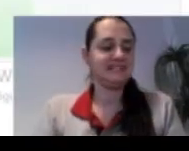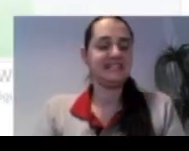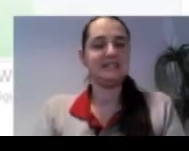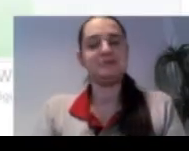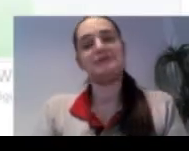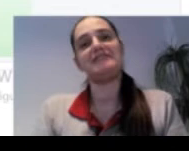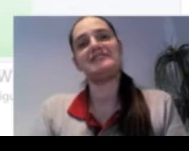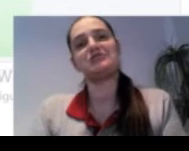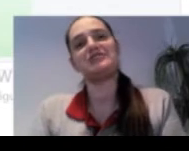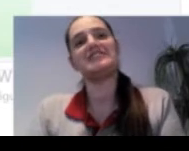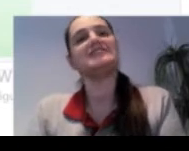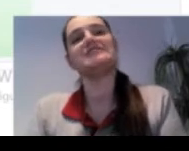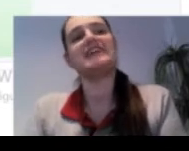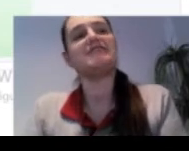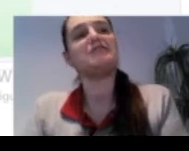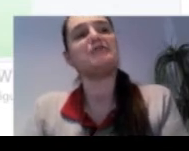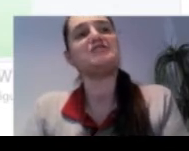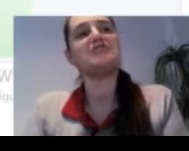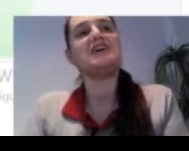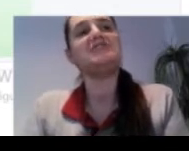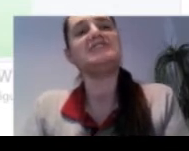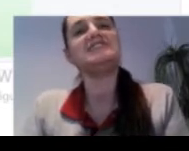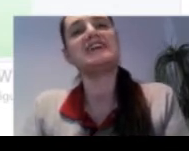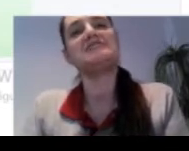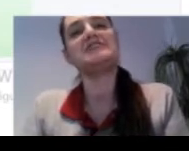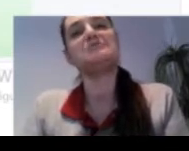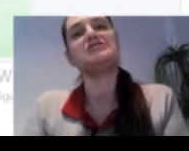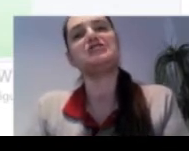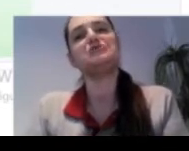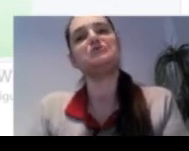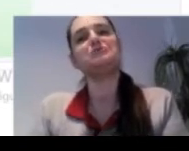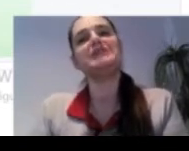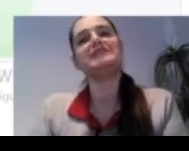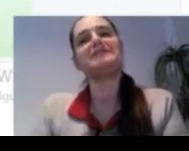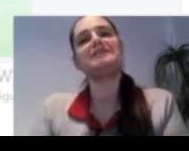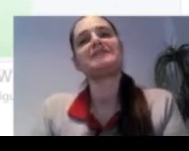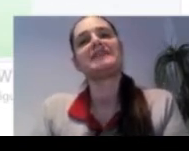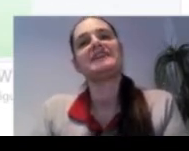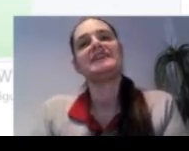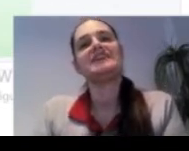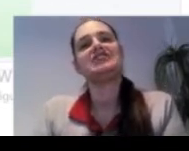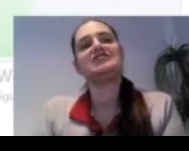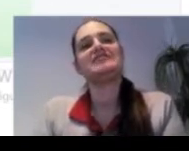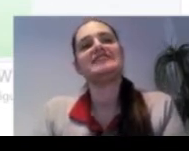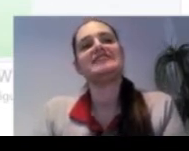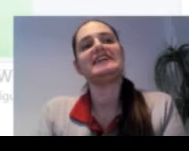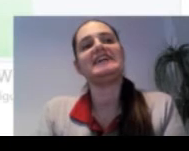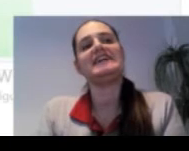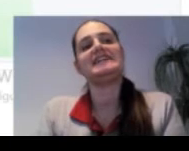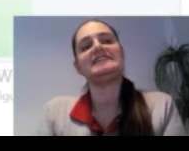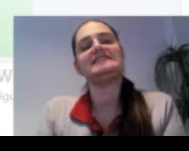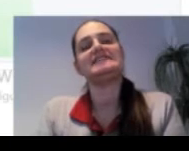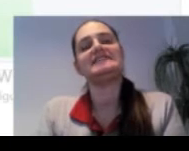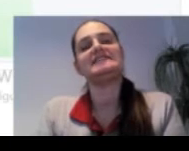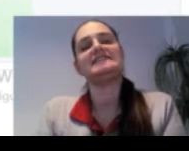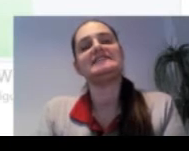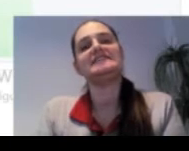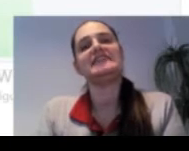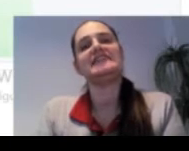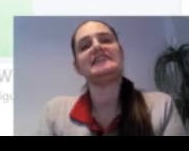pessoal, é a primeira vez que eu estou tentando gravar uma videoaula, não quero dar uma de youtuber. A gente vai